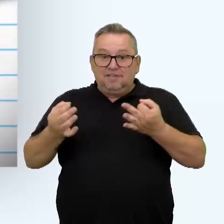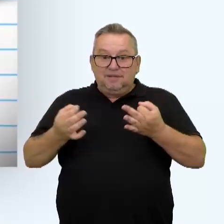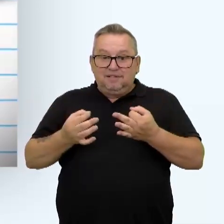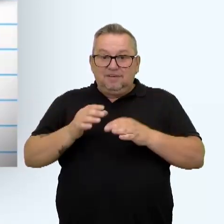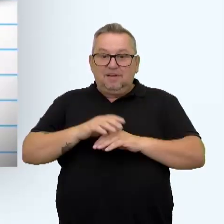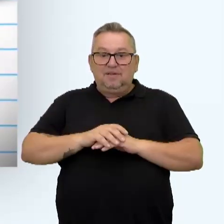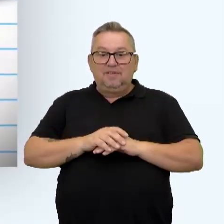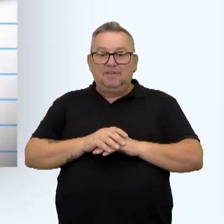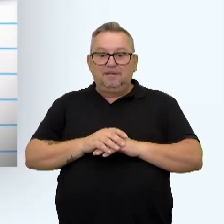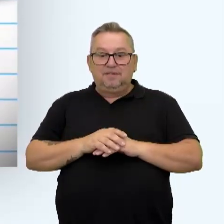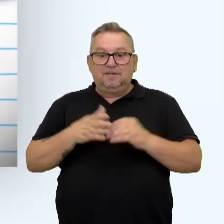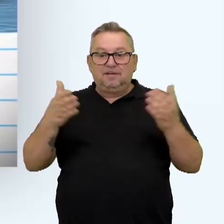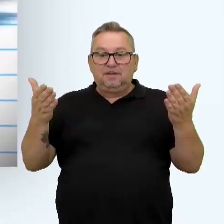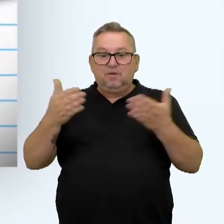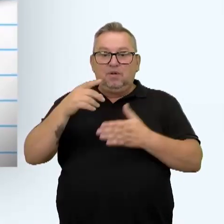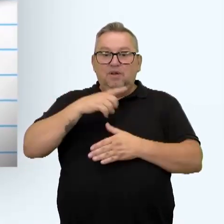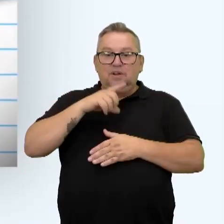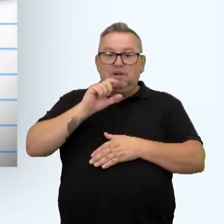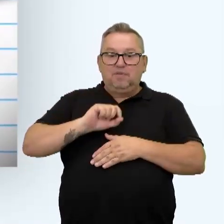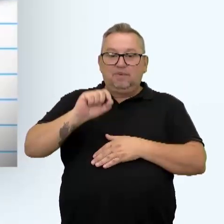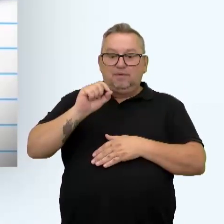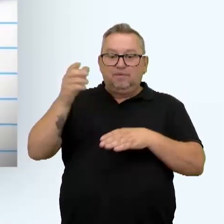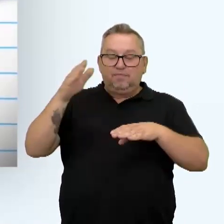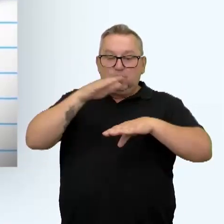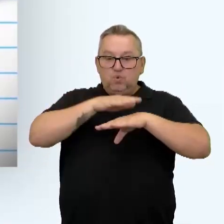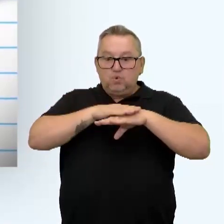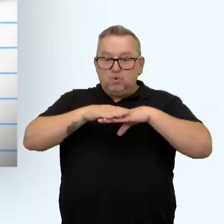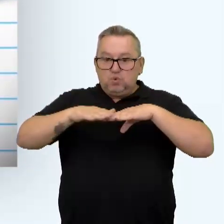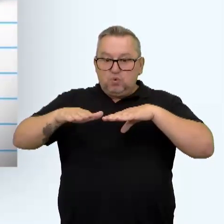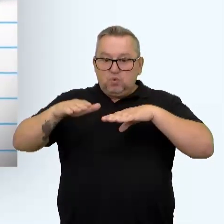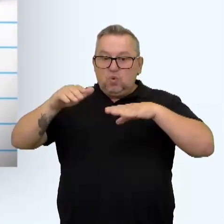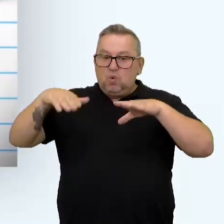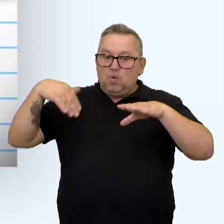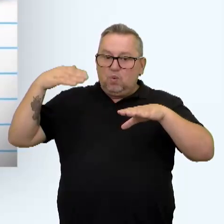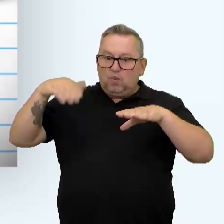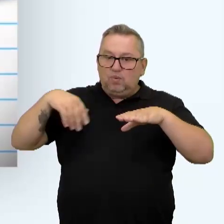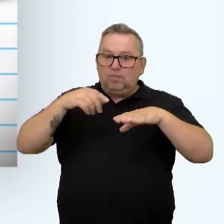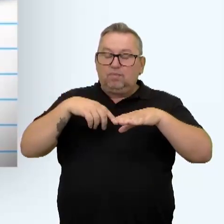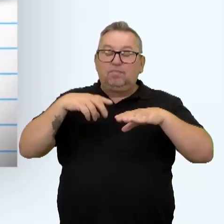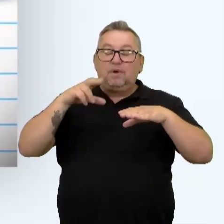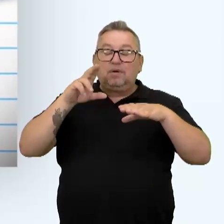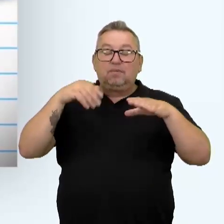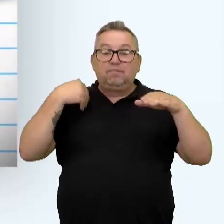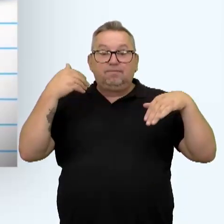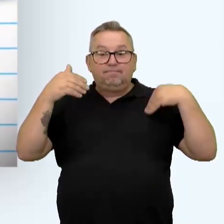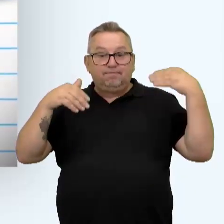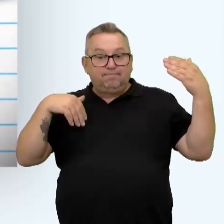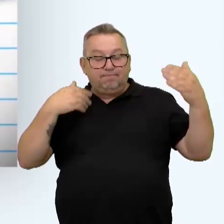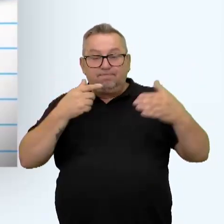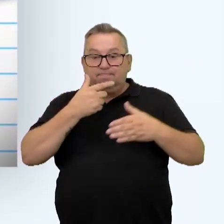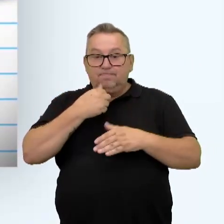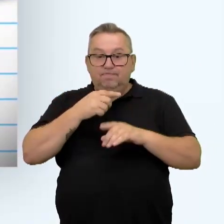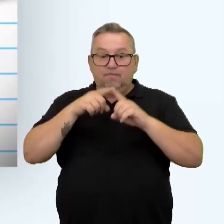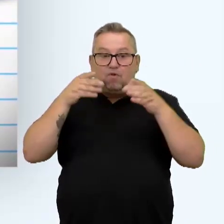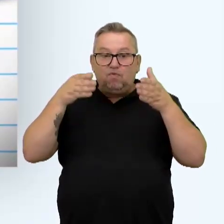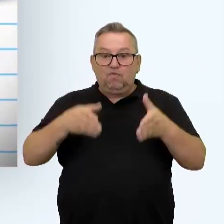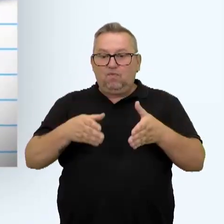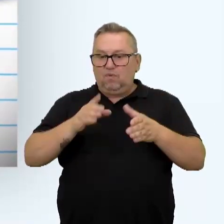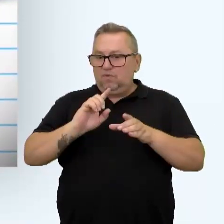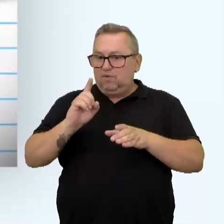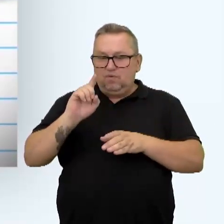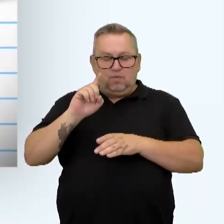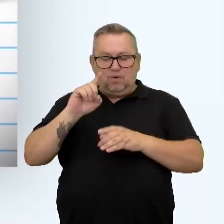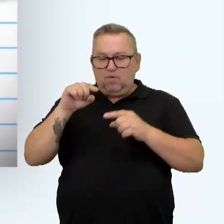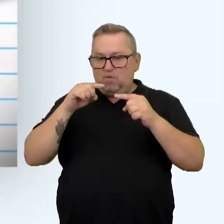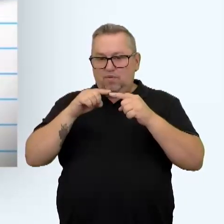pequenos seres vivos, e agora temos uma cobertura de revestimento artificial usada para o lazer humano. Mas o foco do IBGE não é o